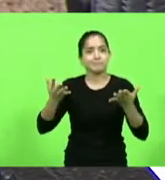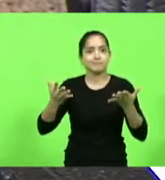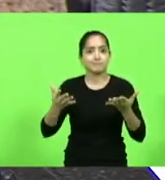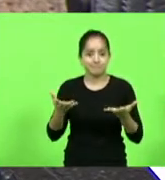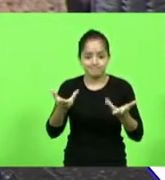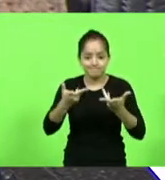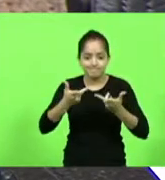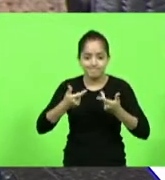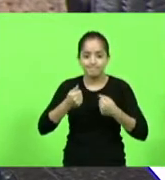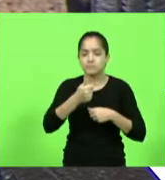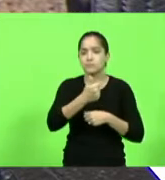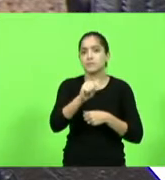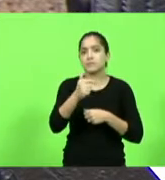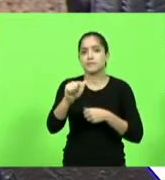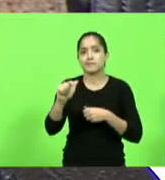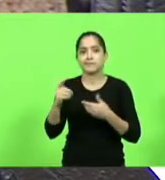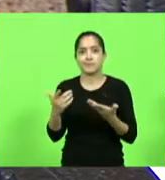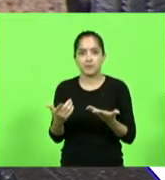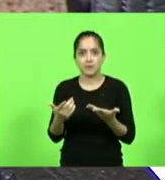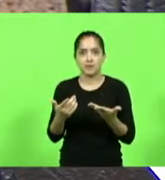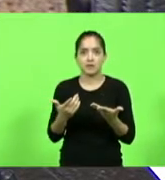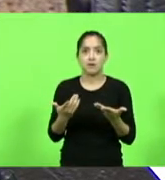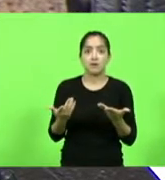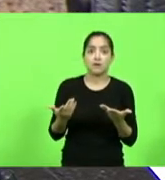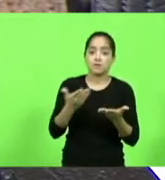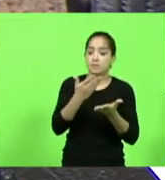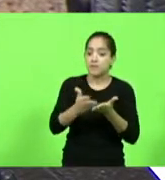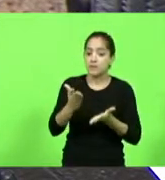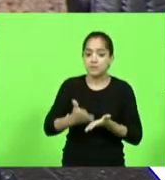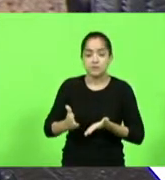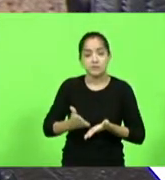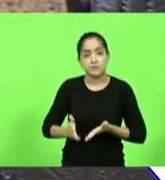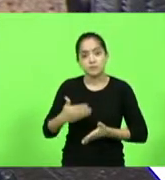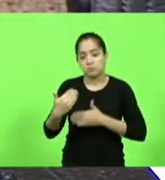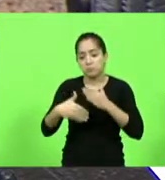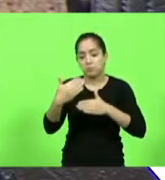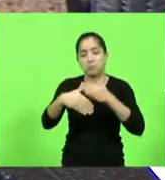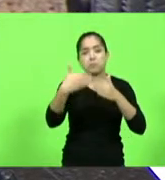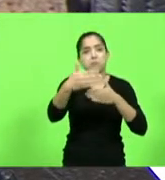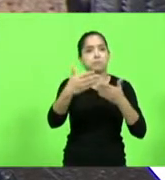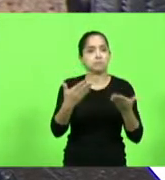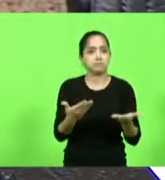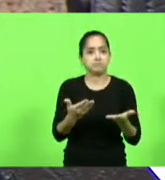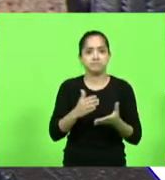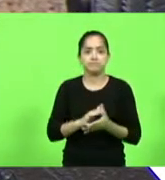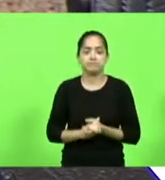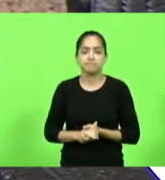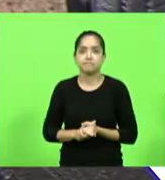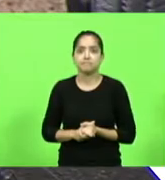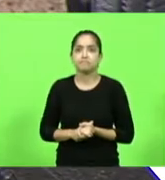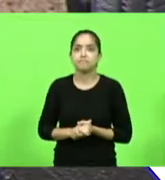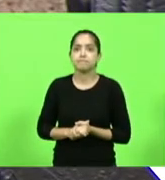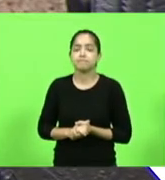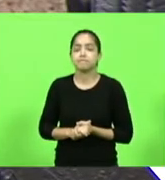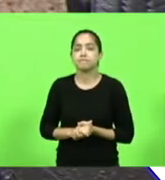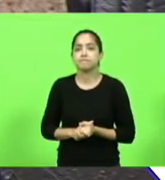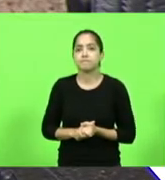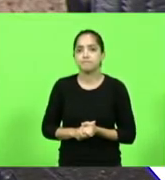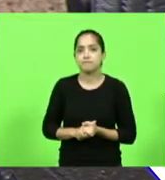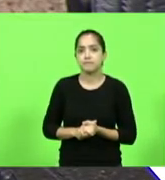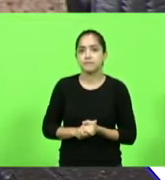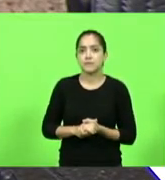máquina pública que causa distorções. Tudo é perdido no meio do caminho, quase nada chega até a ponta. E